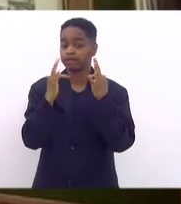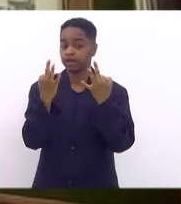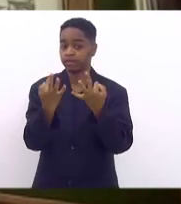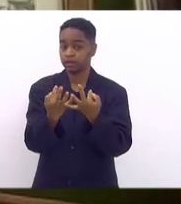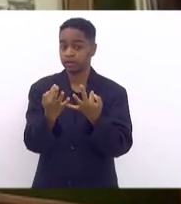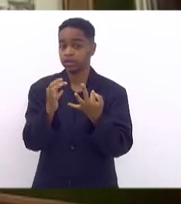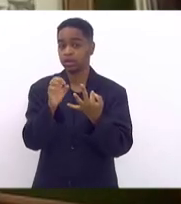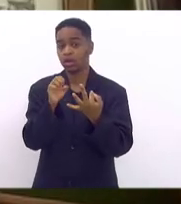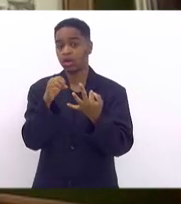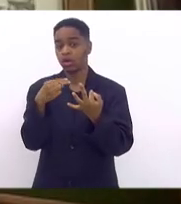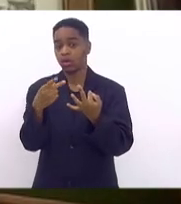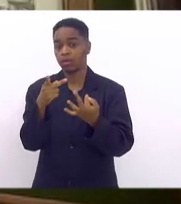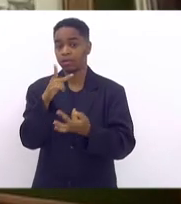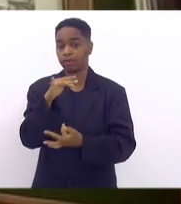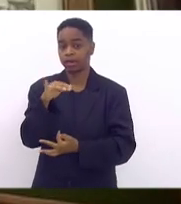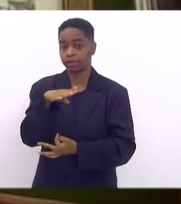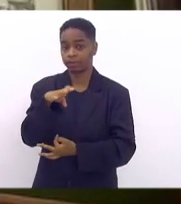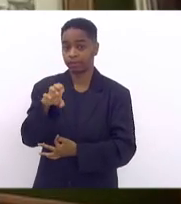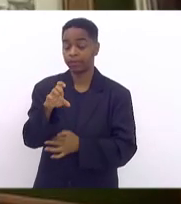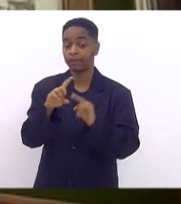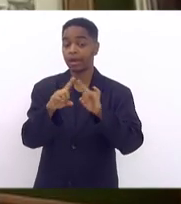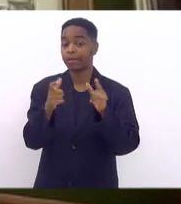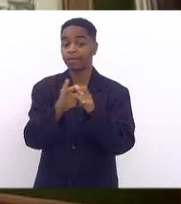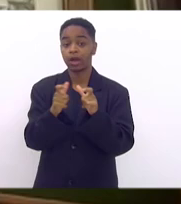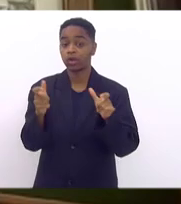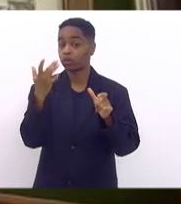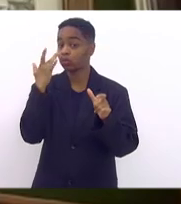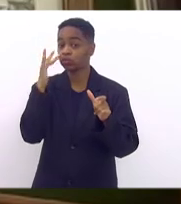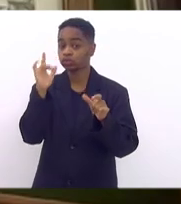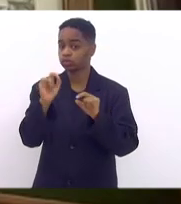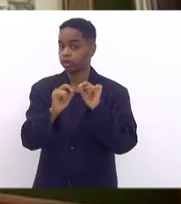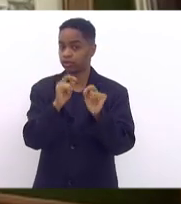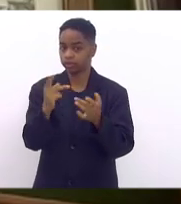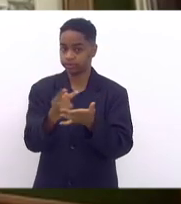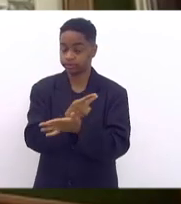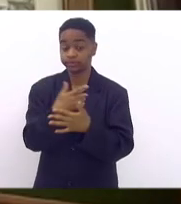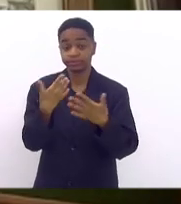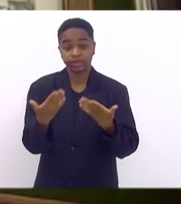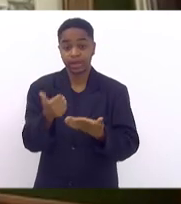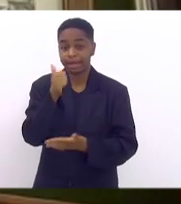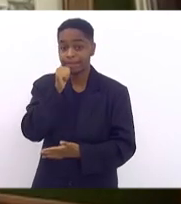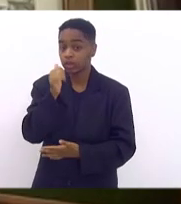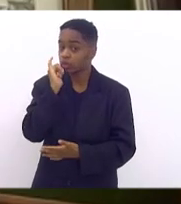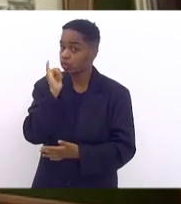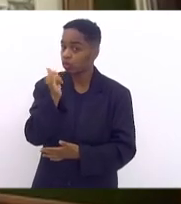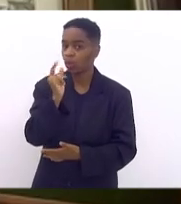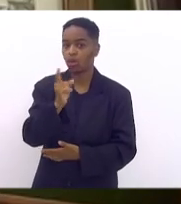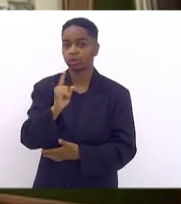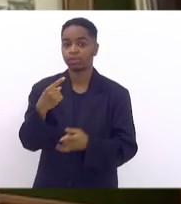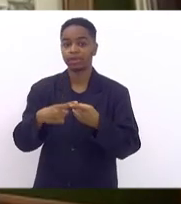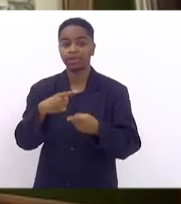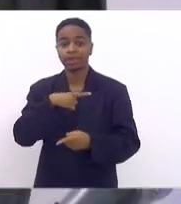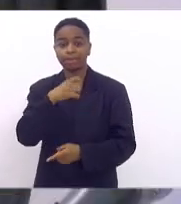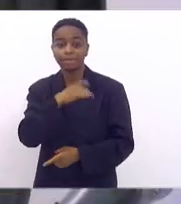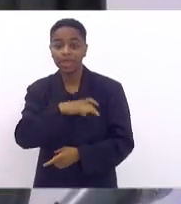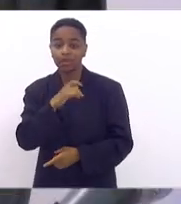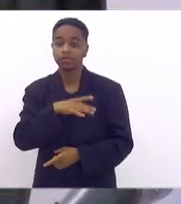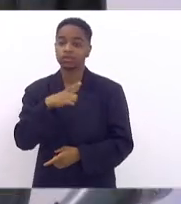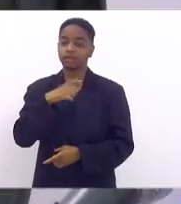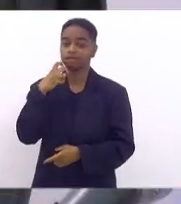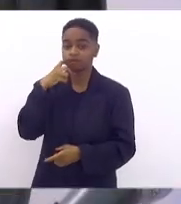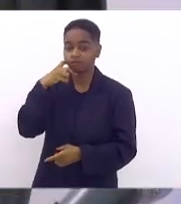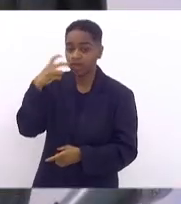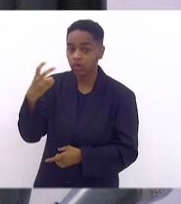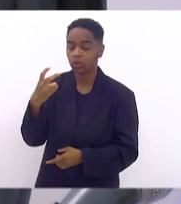dos seus pais. A grande maioria dos pais não sabe desses crimes. Essas meninas não contam, elas têm medo, elas têm vergonha,